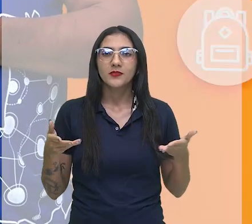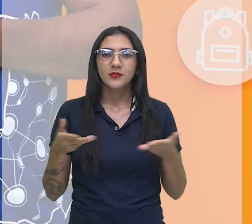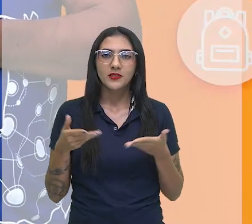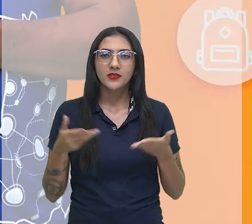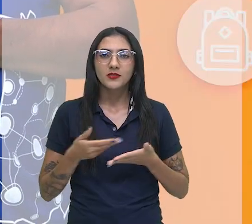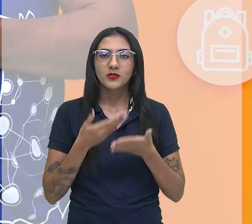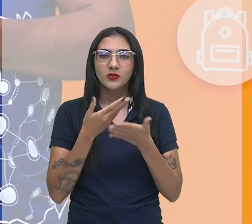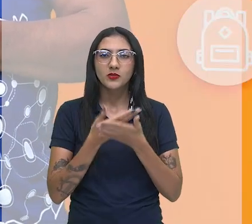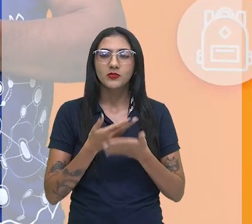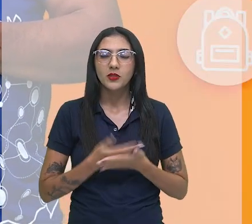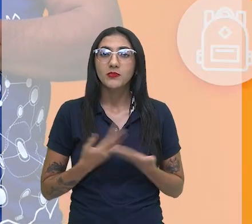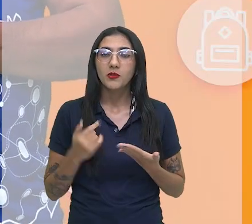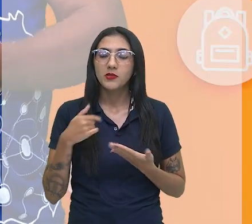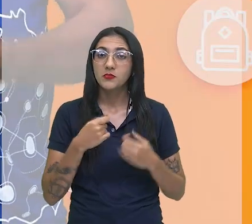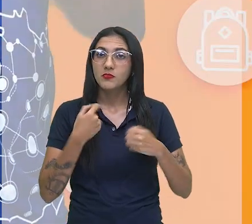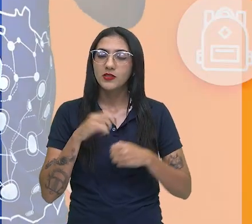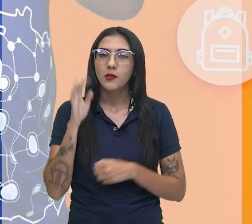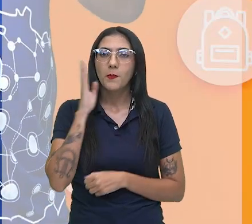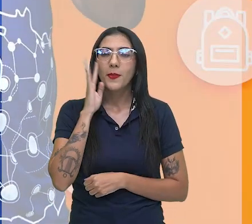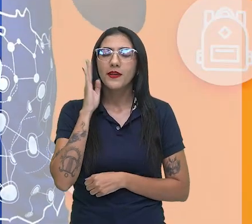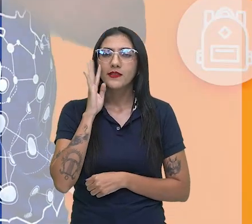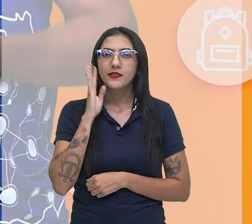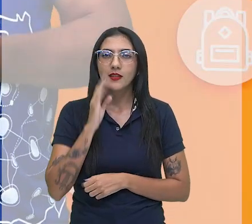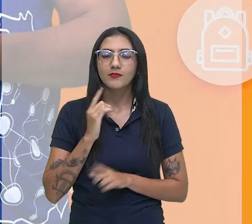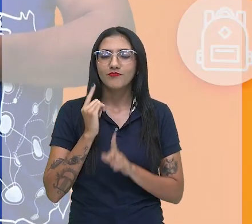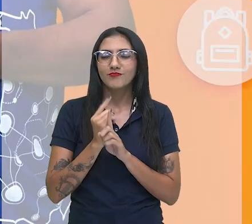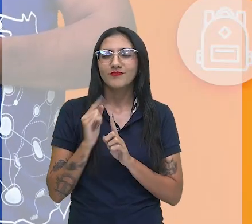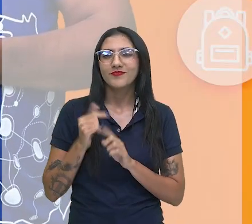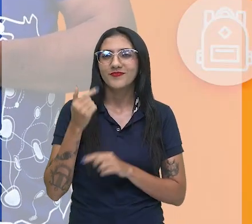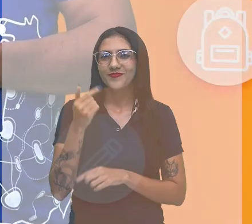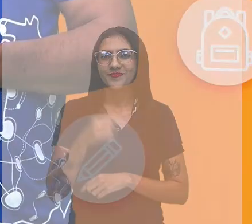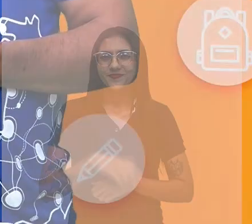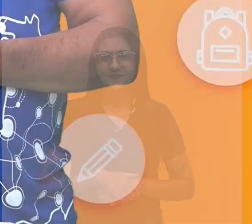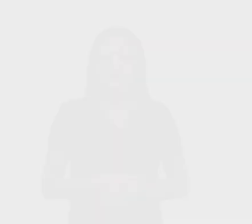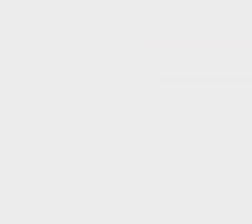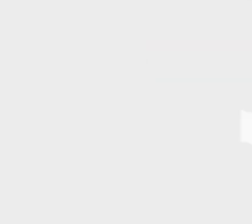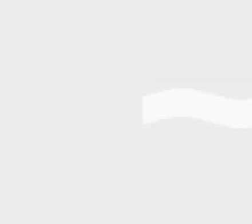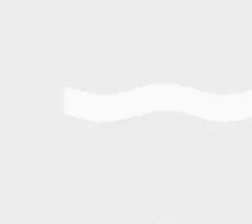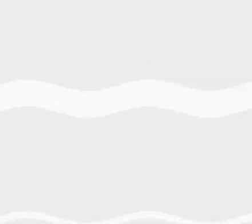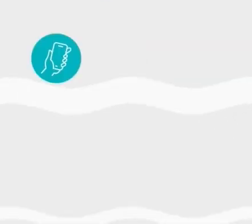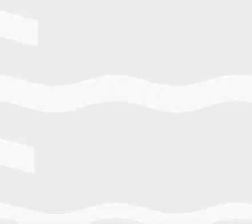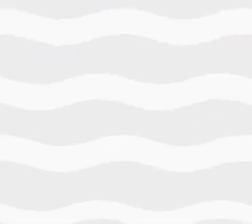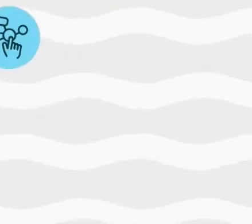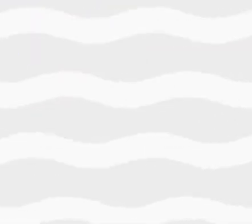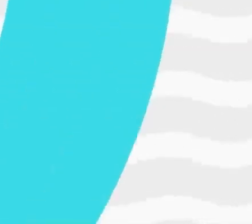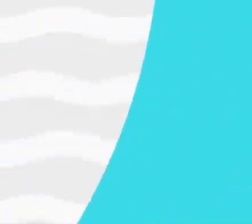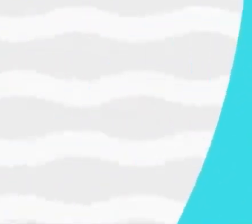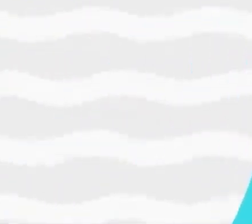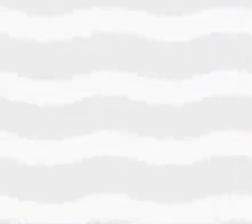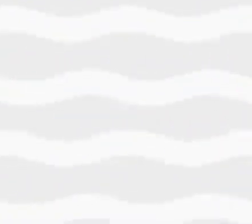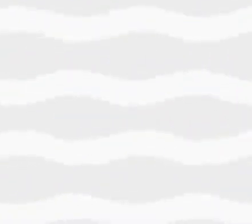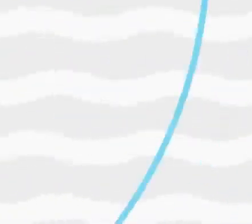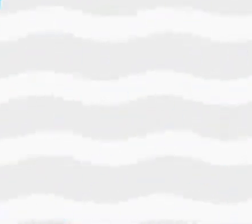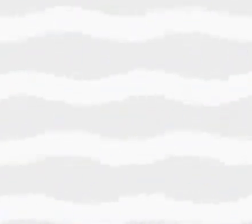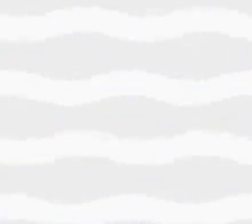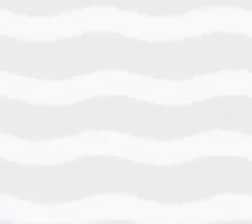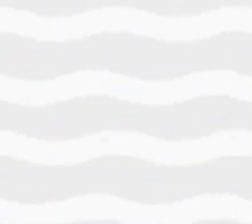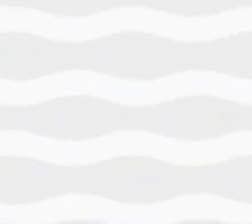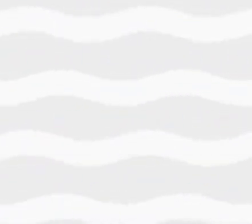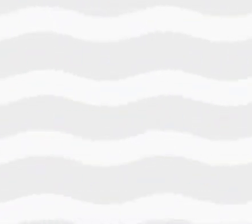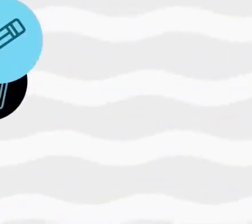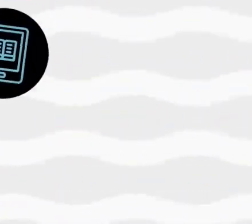então, pensar sobre isso e até a nossa próxima aula.